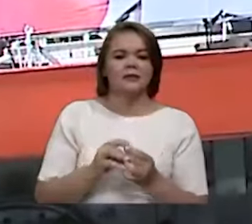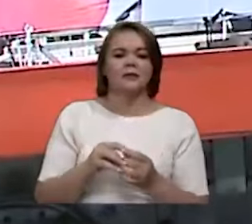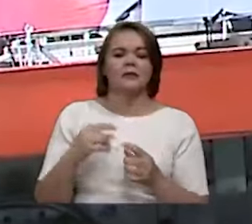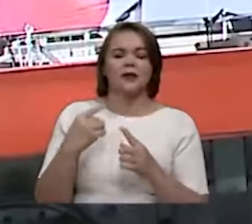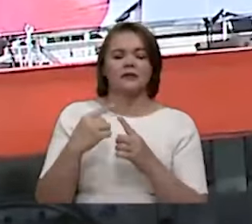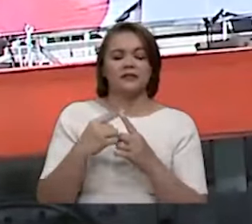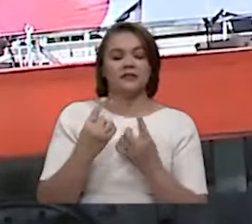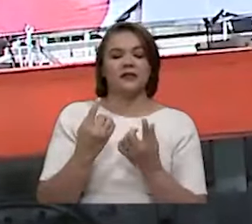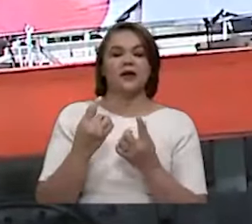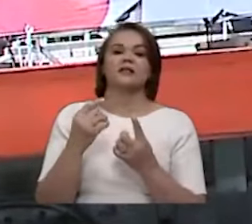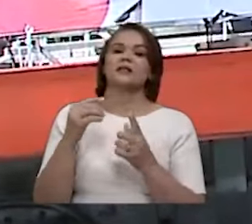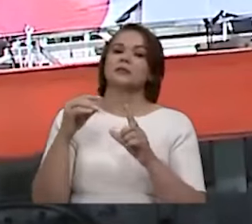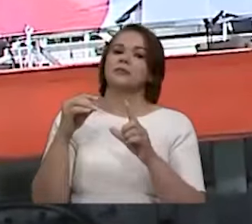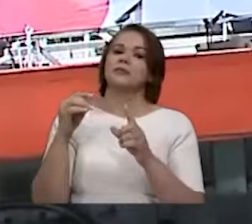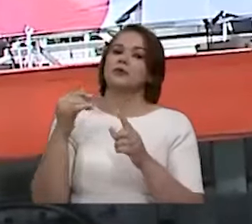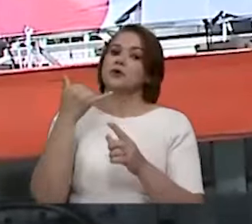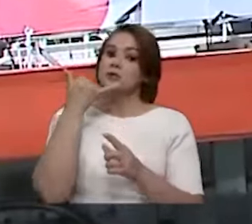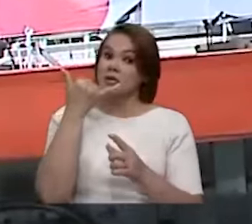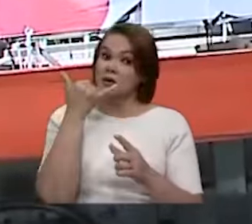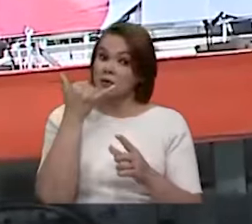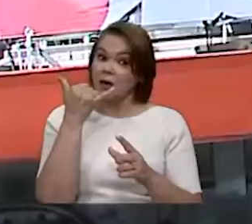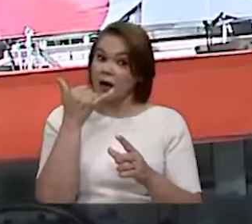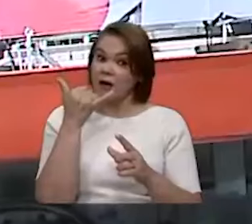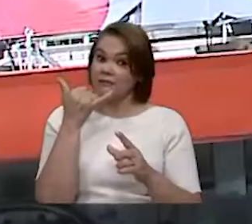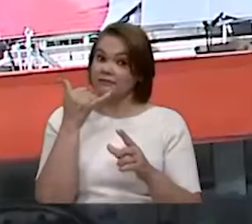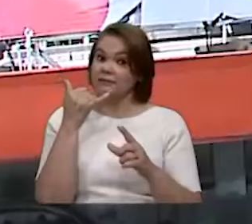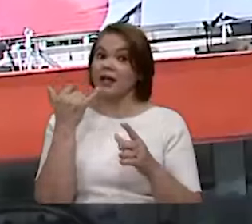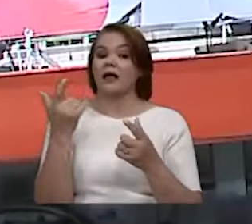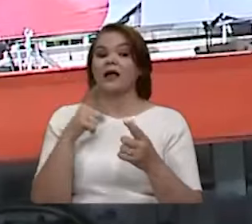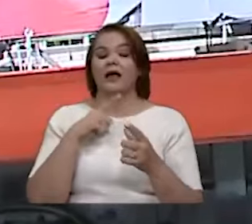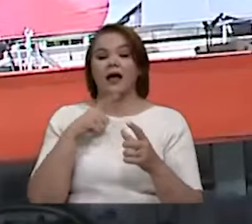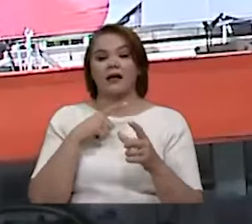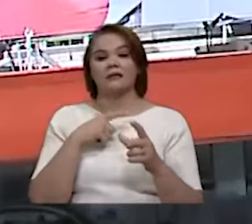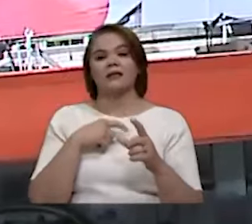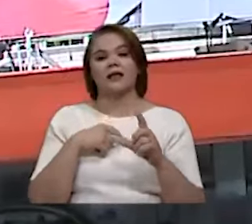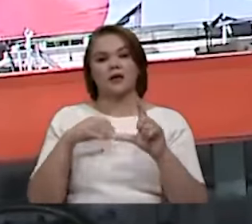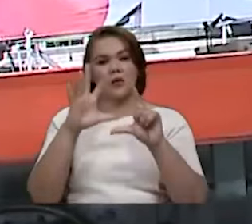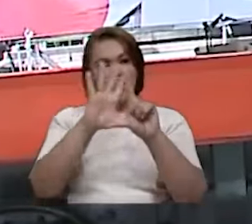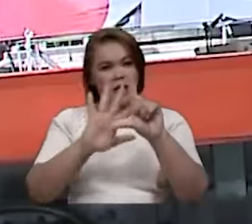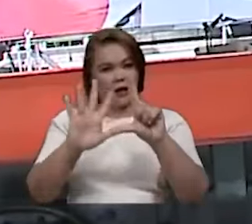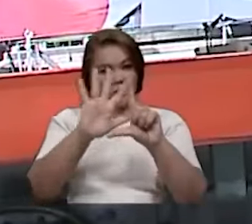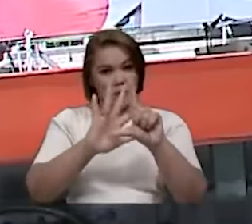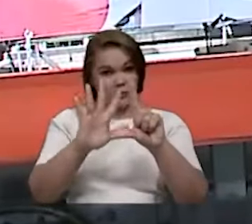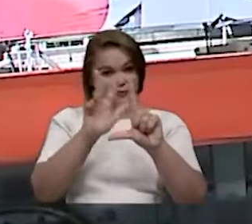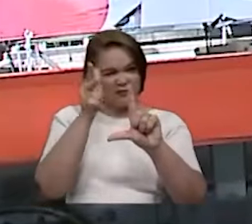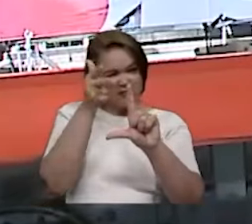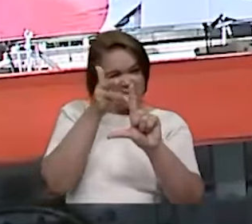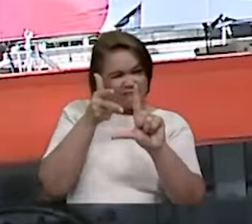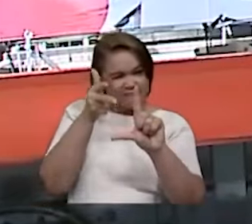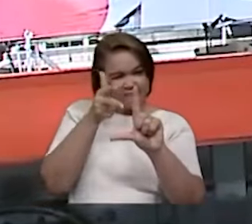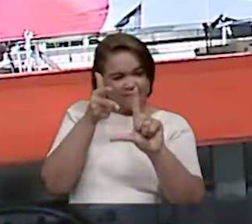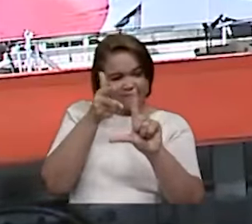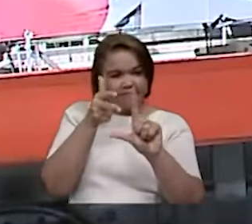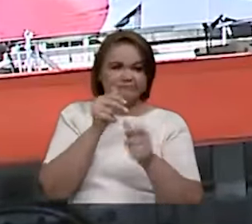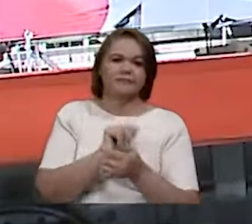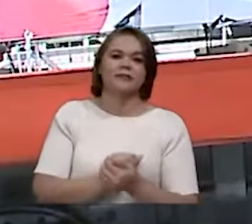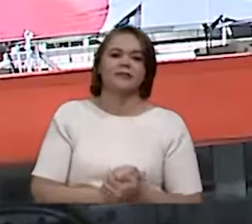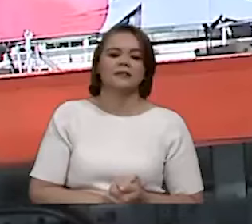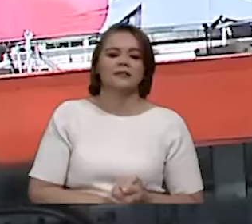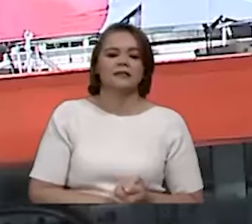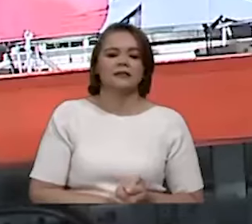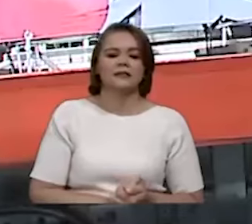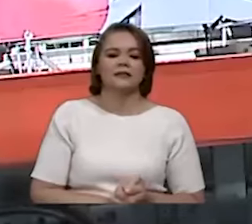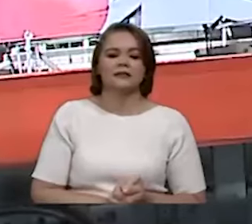seu celular, aí você vai apontar, pegar, abrir a câmera, aponta pro QR Code, que tá nessa banda de baixo aqui, ó. Você vai aqui,